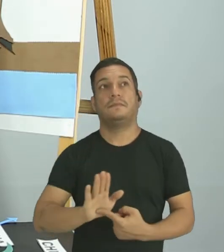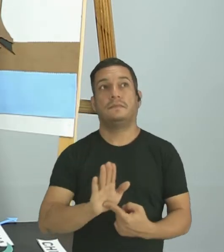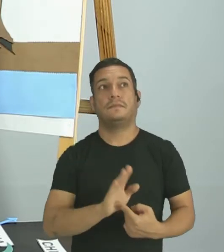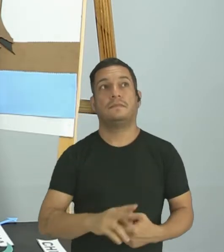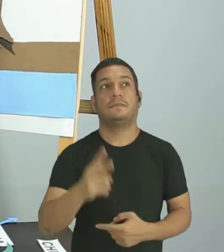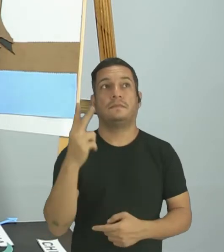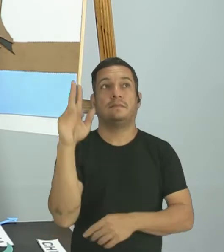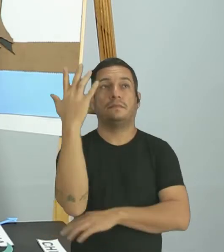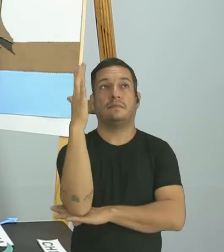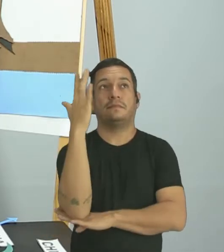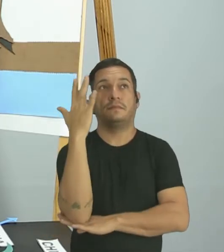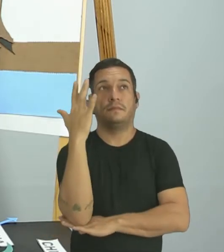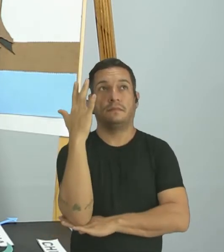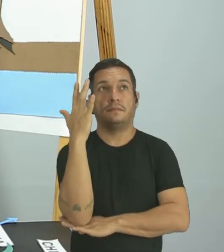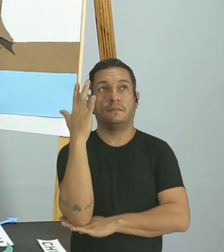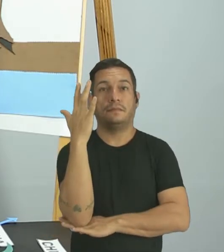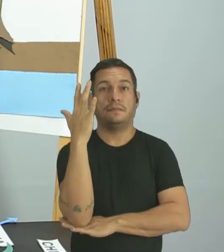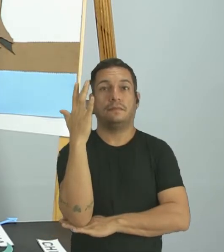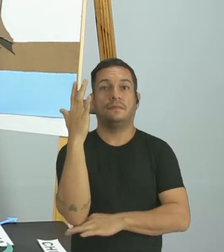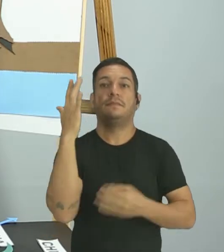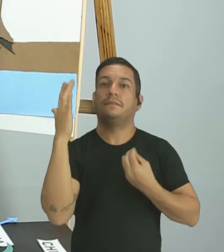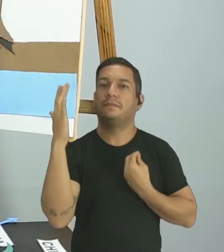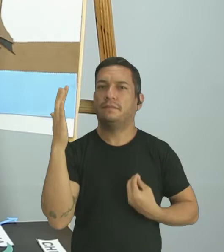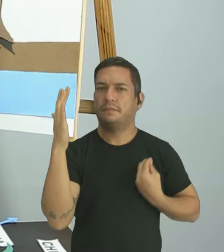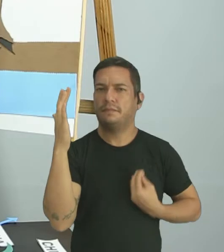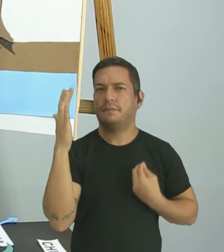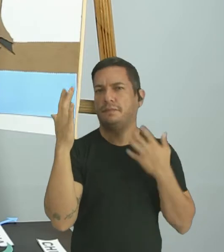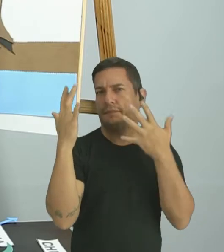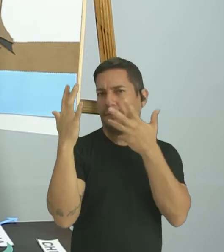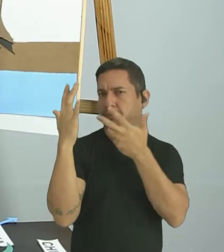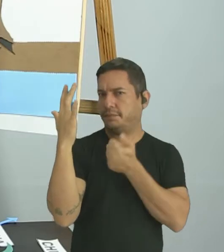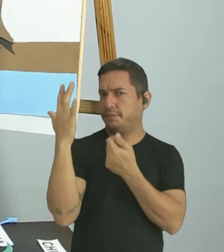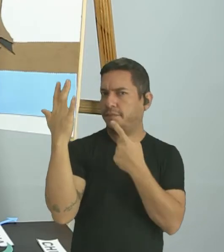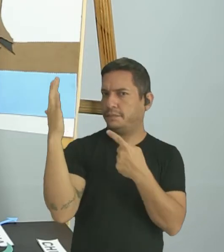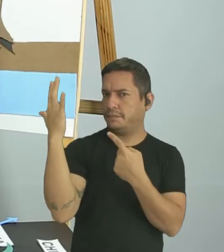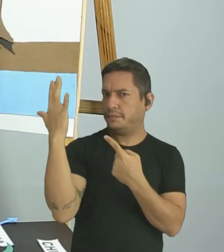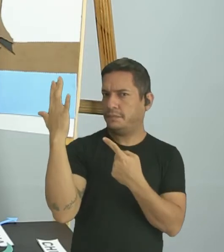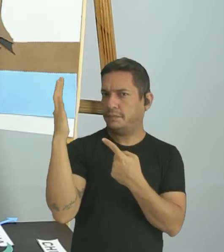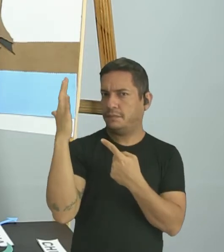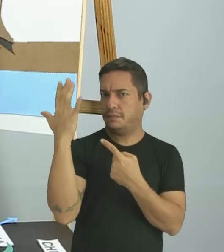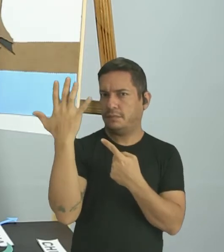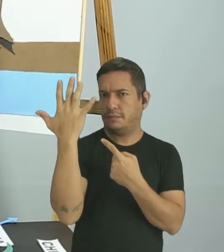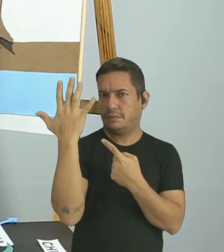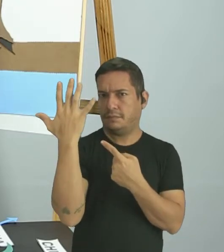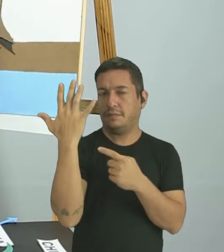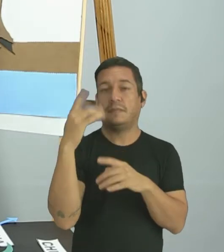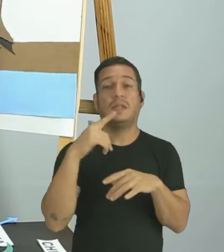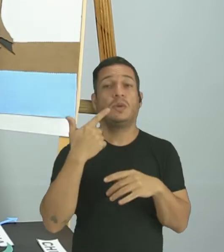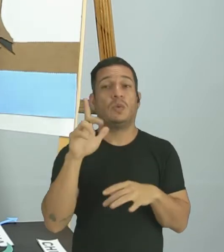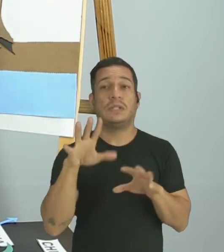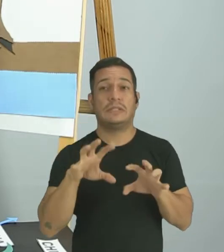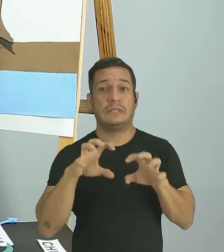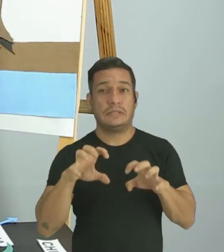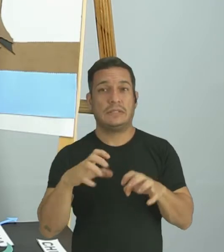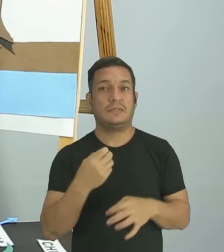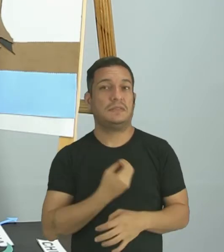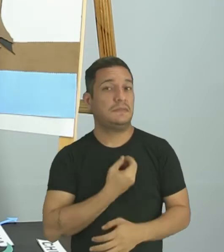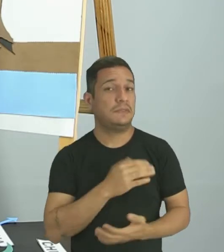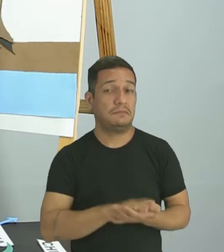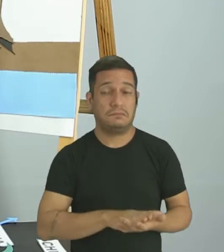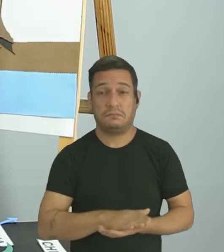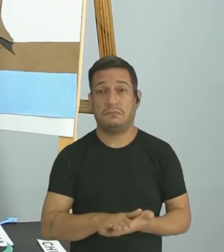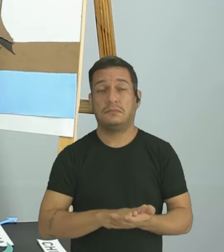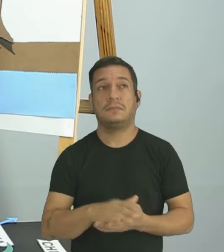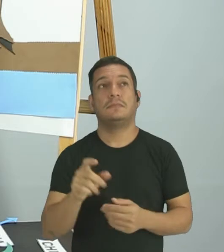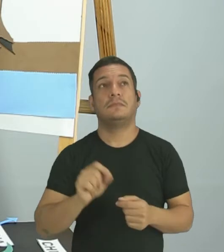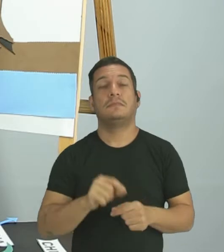plantas, uma planta cheia de vida, bonita, e uma bem seca, sem vida. E aí eu fiz até